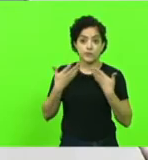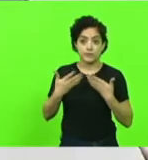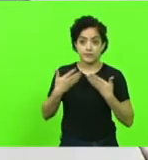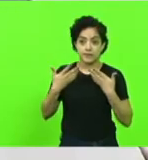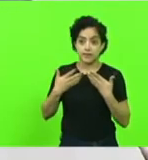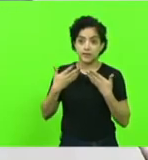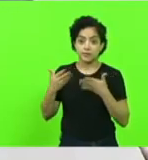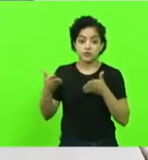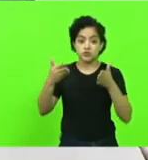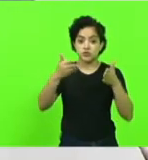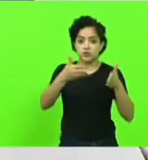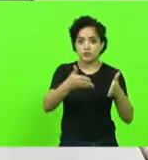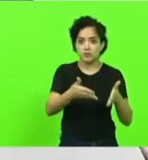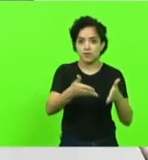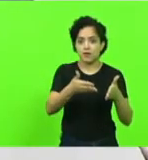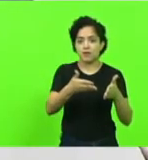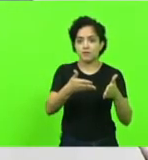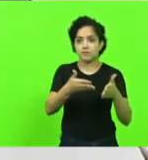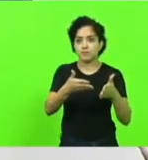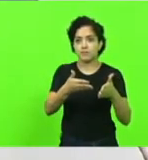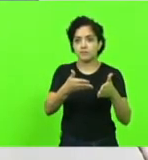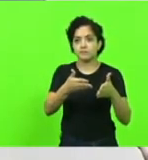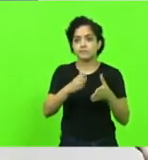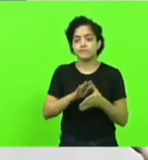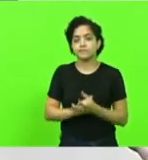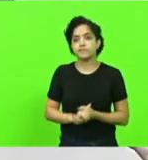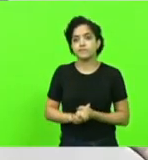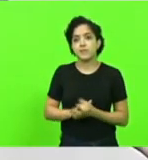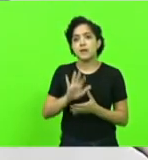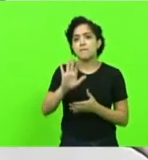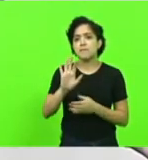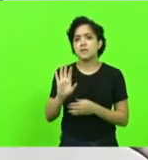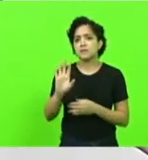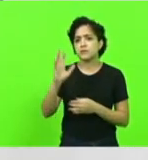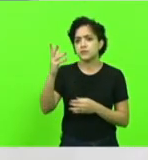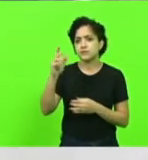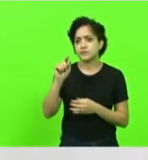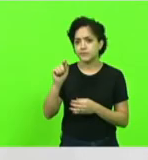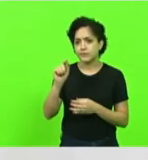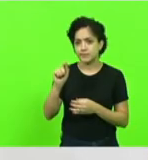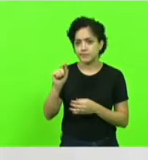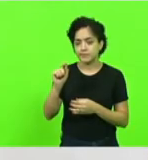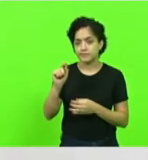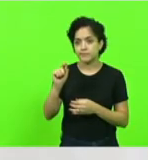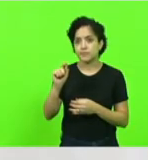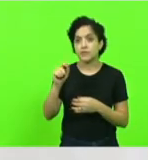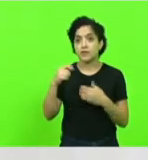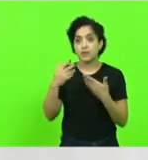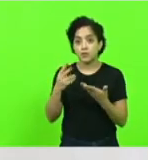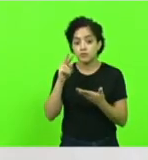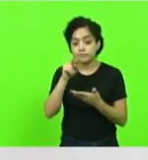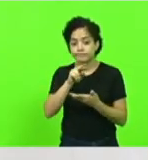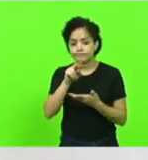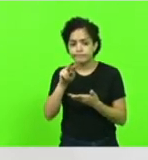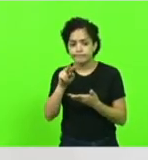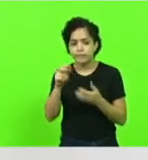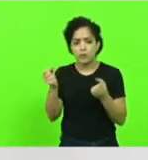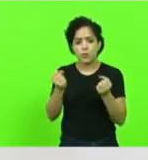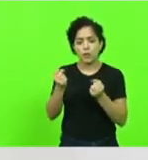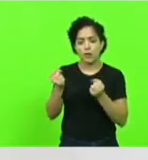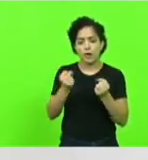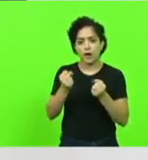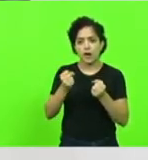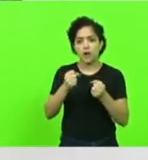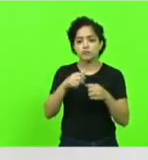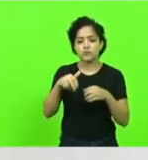DEINFRA na 390 para tapar buraco. Mas o que aconteceu? Enquanto os comerciantes olharam lá, o carro chegou, desceu o